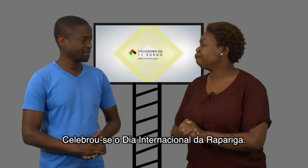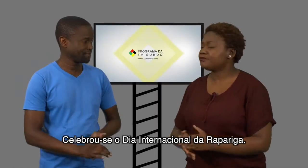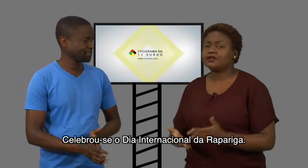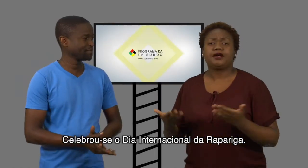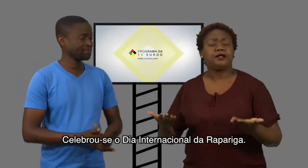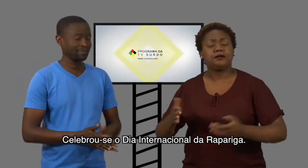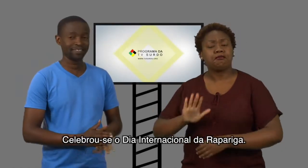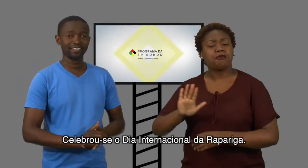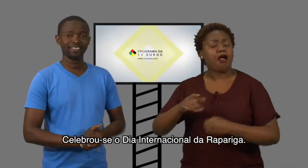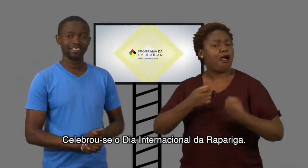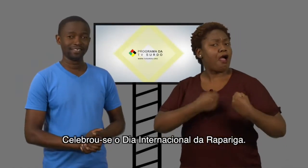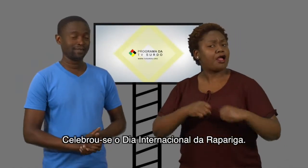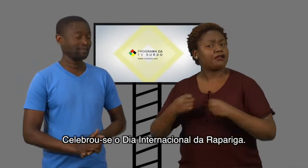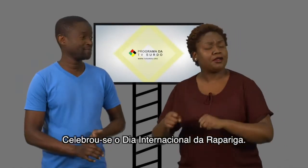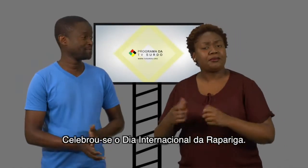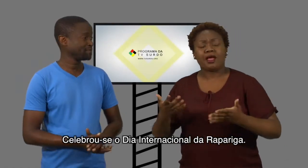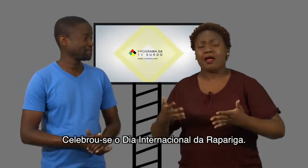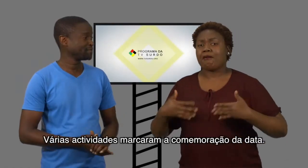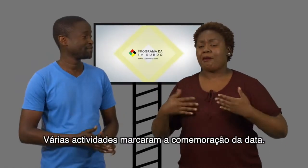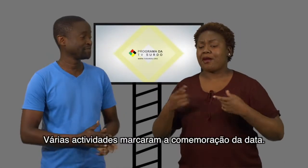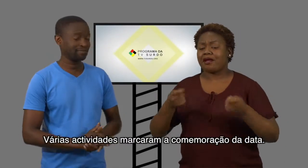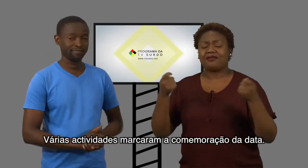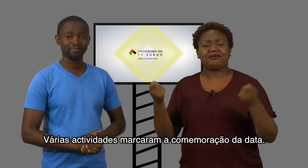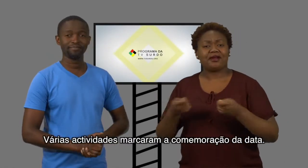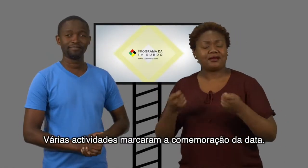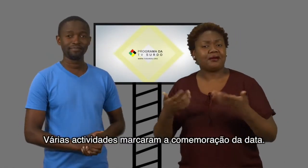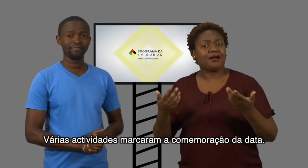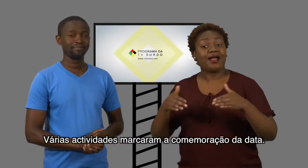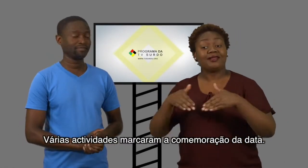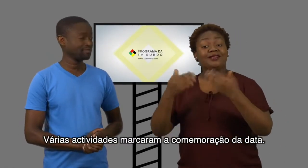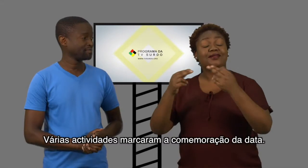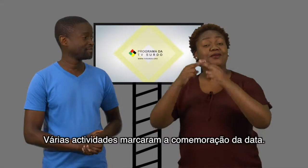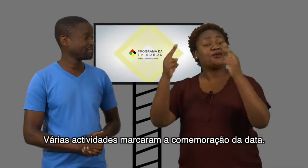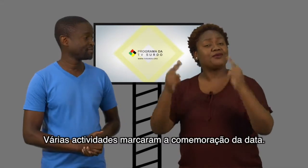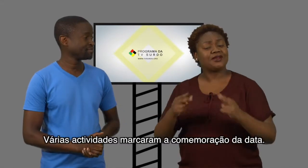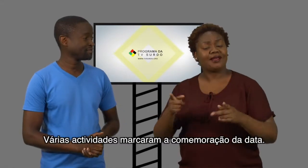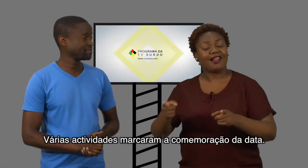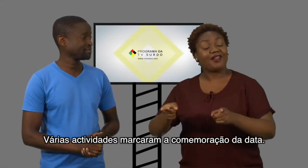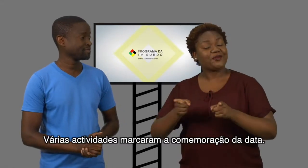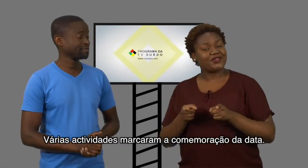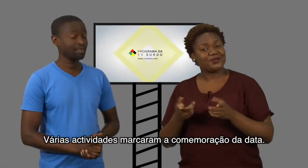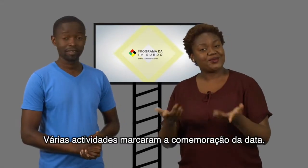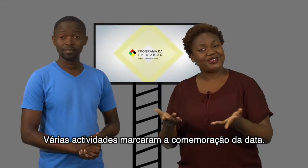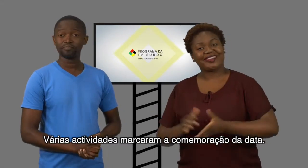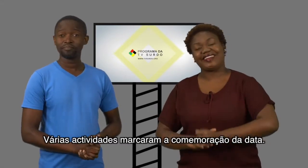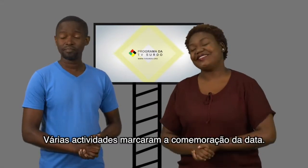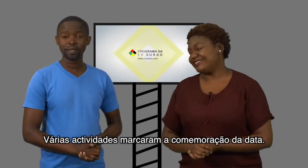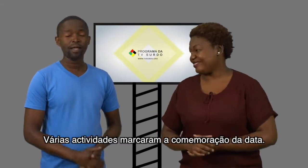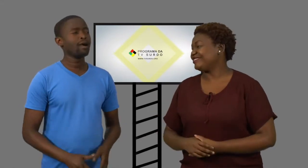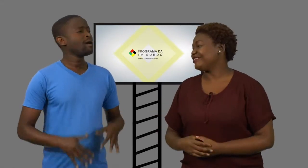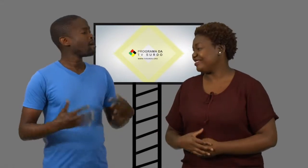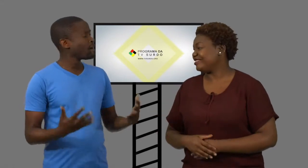Celebrou-se o Dia Internacional da Rapariga. Várias atividades marcaram a comemoração da data.